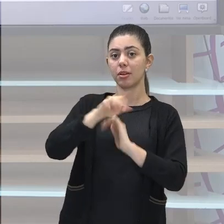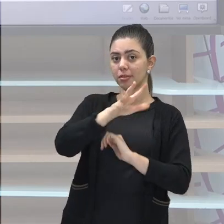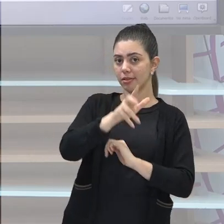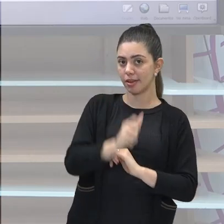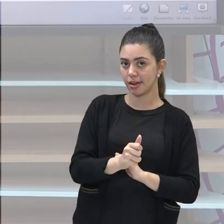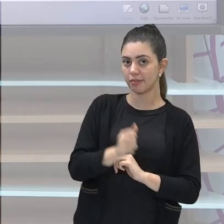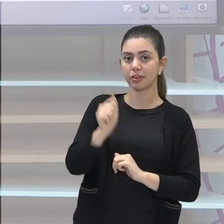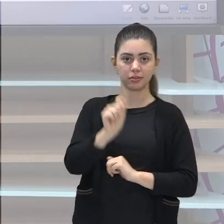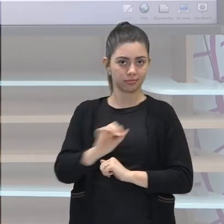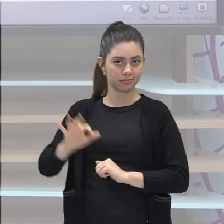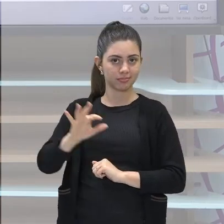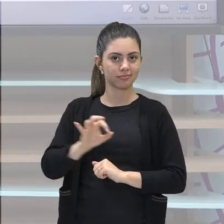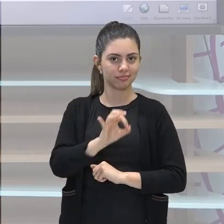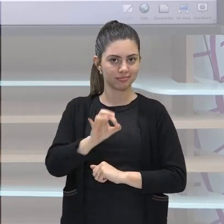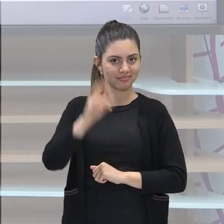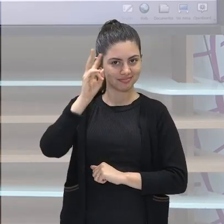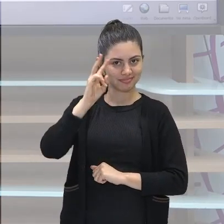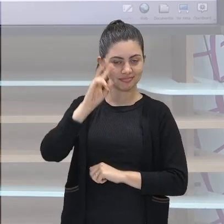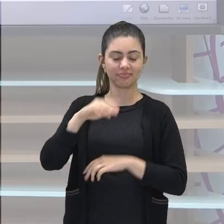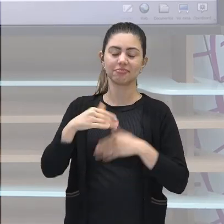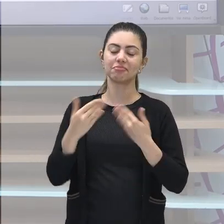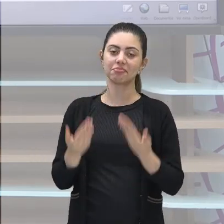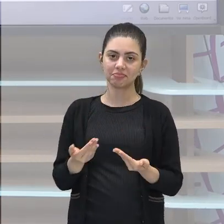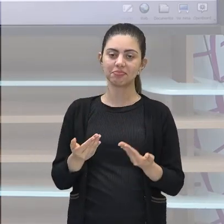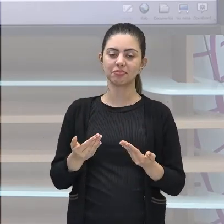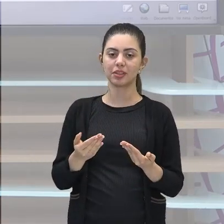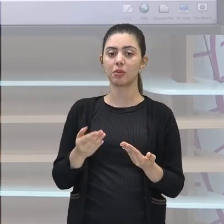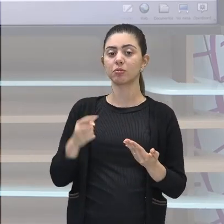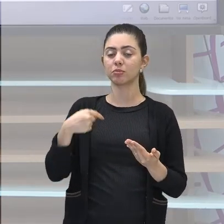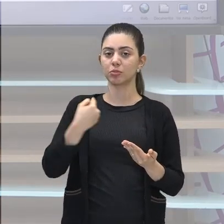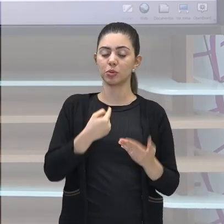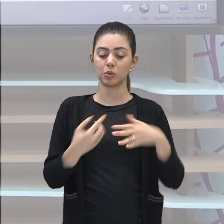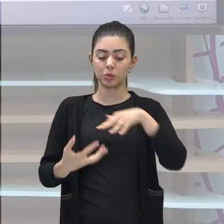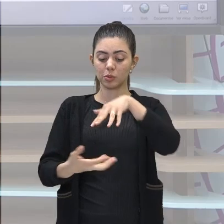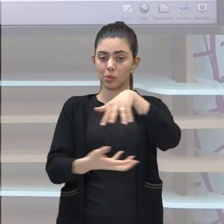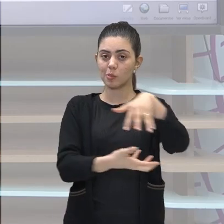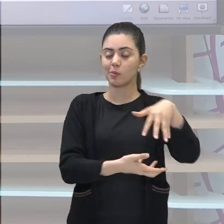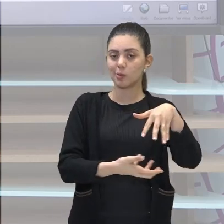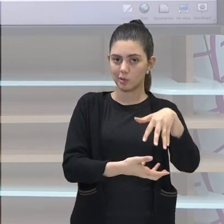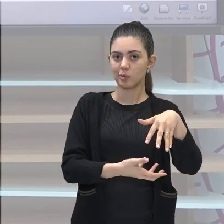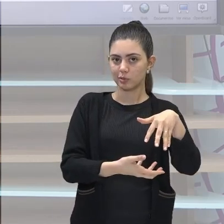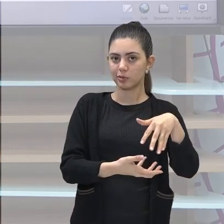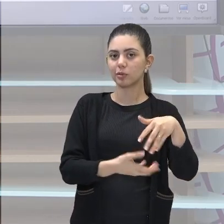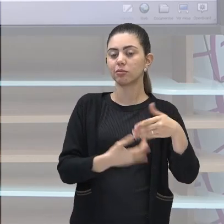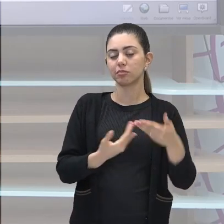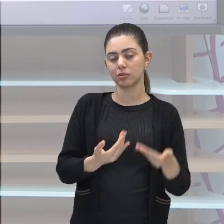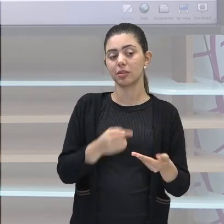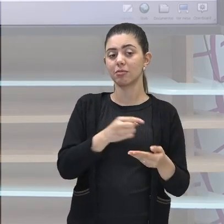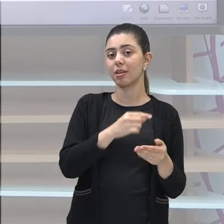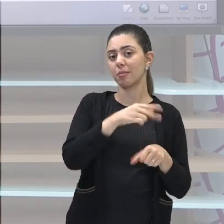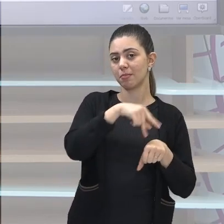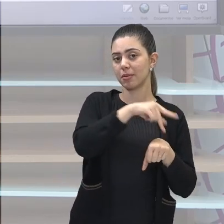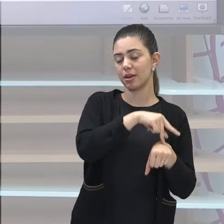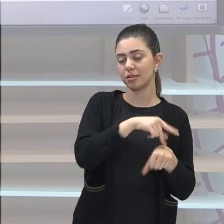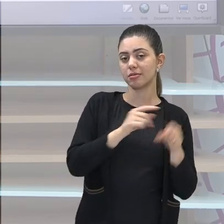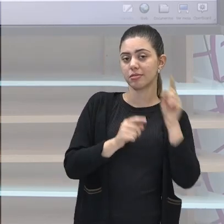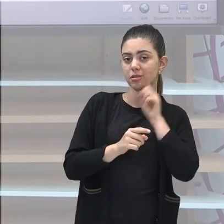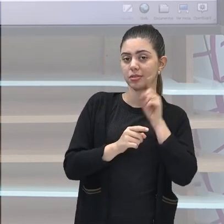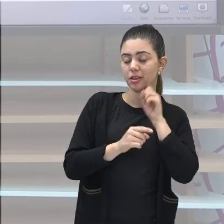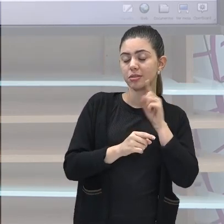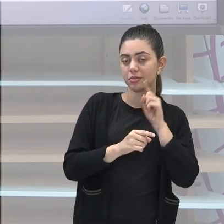africano e asiático. Então é dentro desse contexto global que os Estados Unidos da